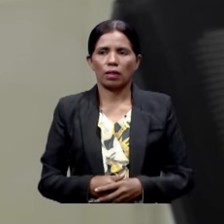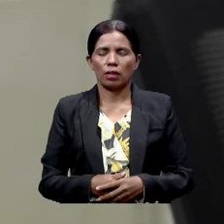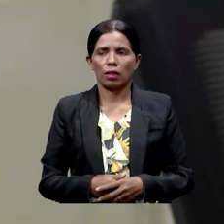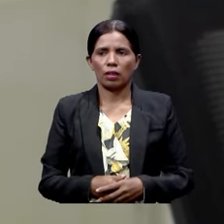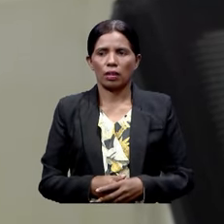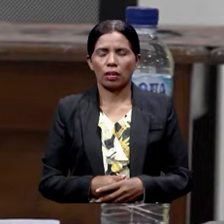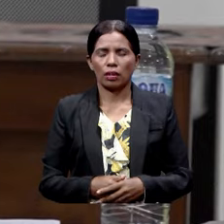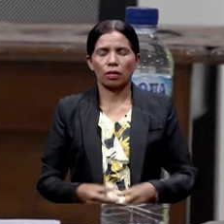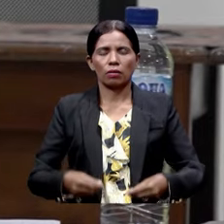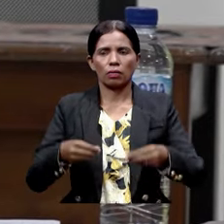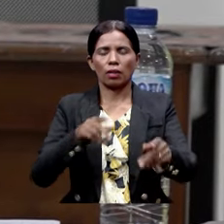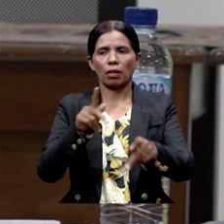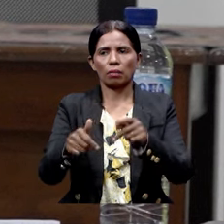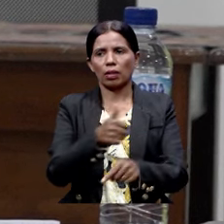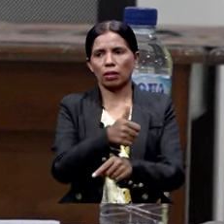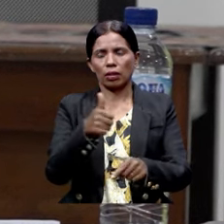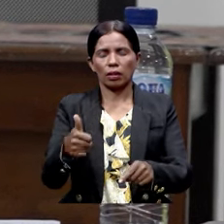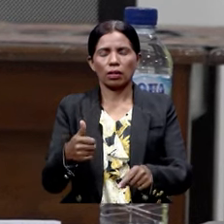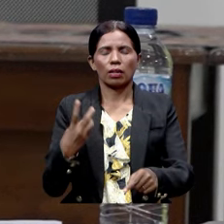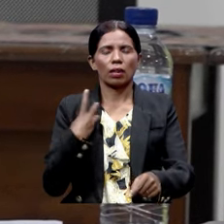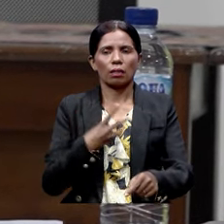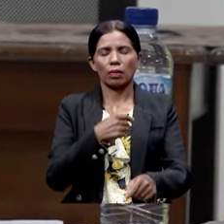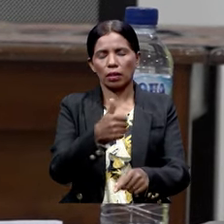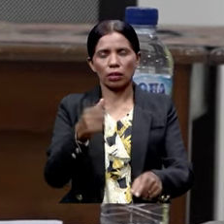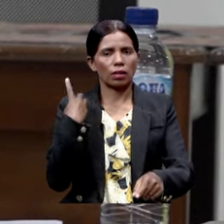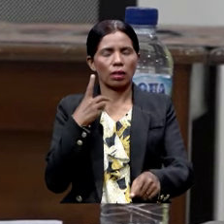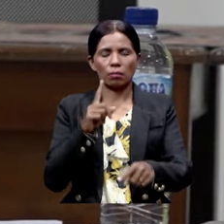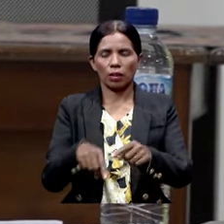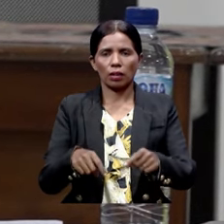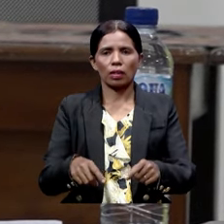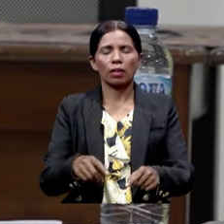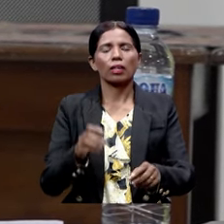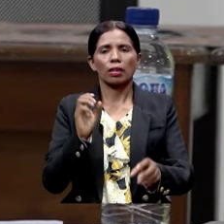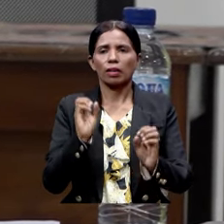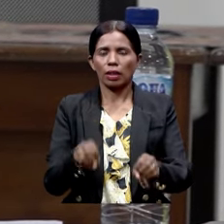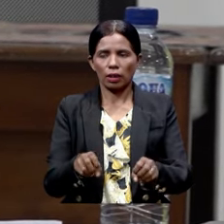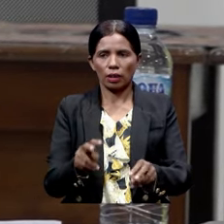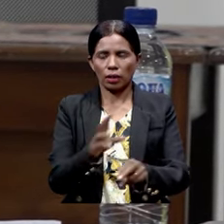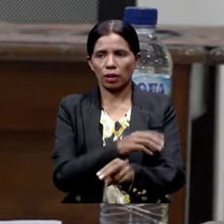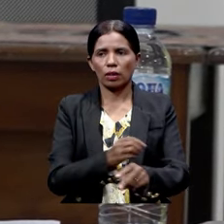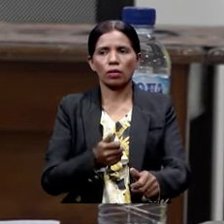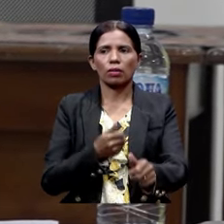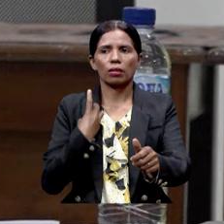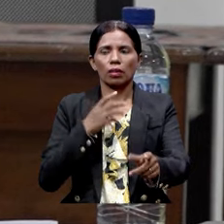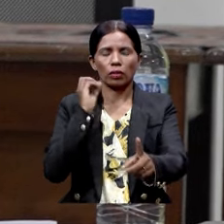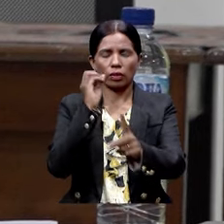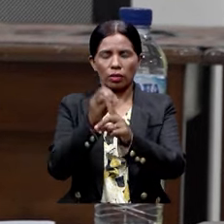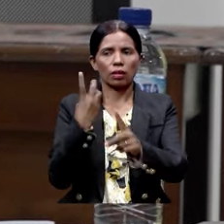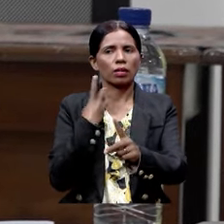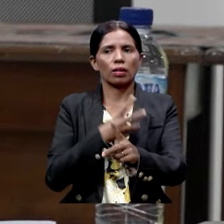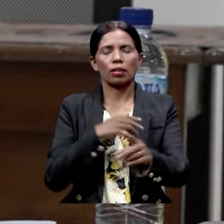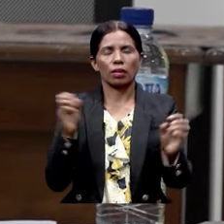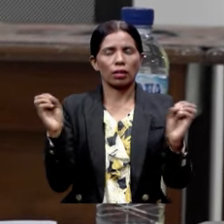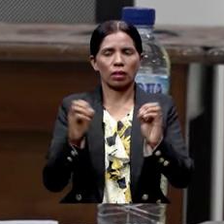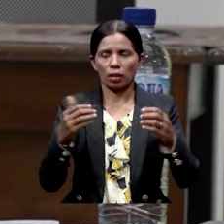batida donor depende ema ida ida kita la bele ba obriga ida ne mak dalam rumah ita hetam bele tu atinzi ita ne objektif ne mak ita ba ida la rumah